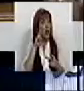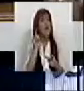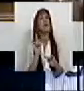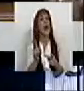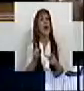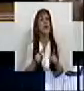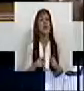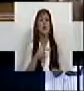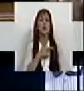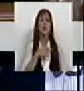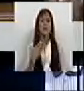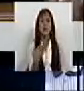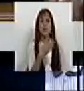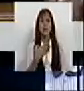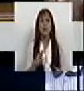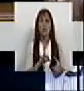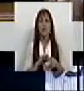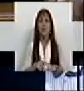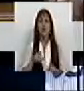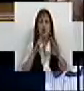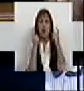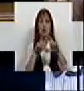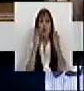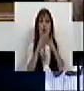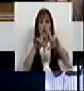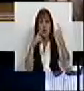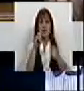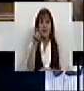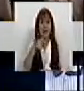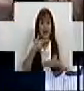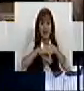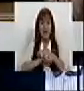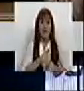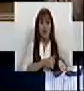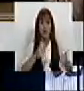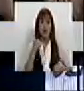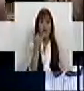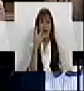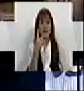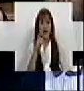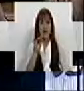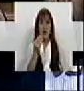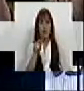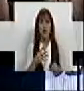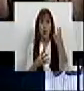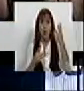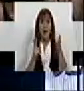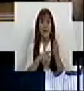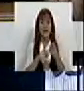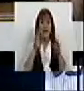está lá. Turma do 7º A da Escola Secundária da Sé, na Guarda, 26 alunos, 4 com